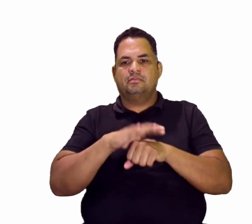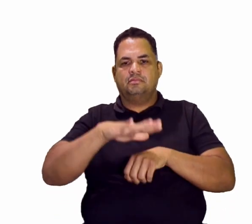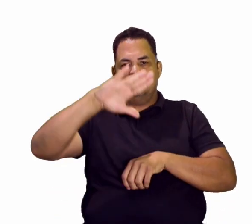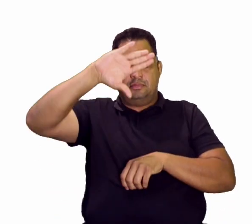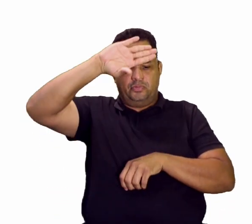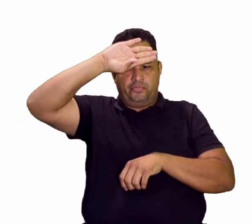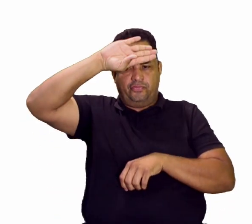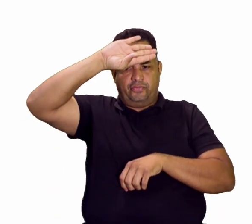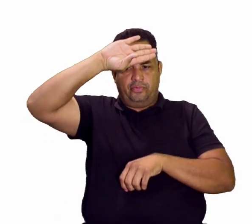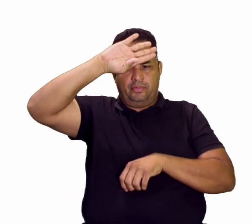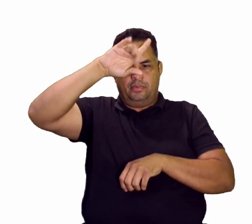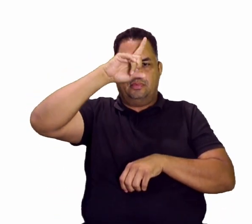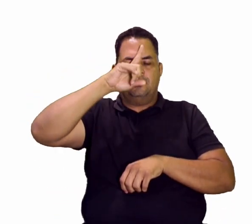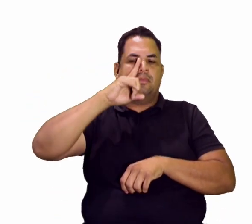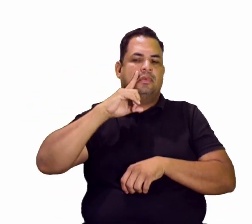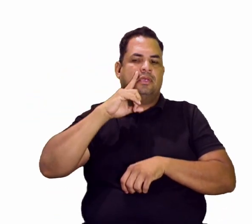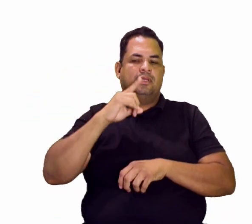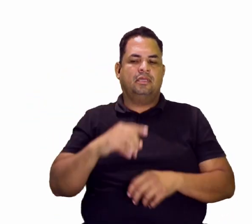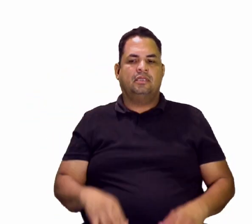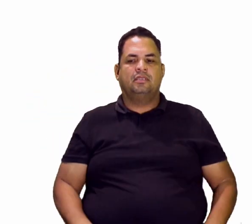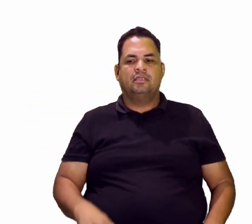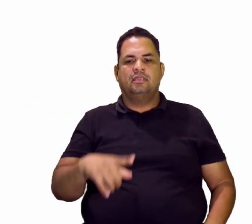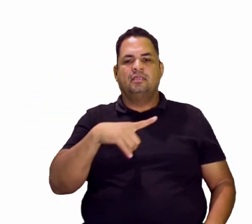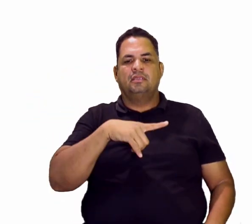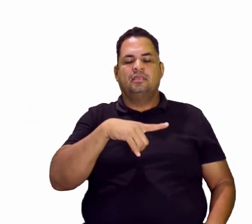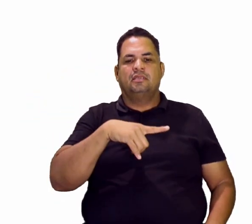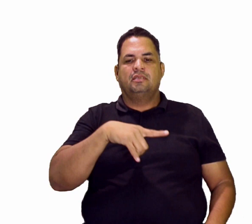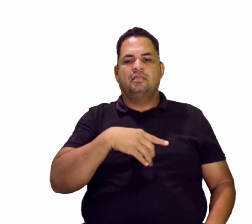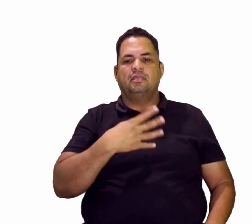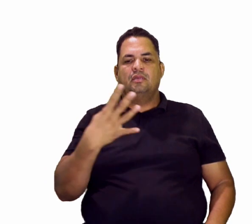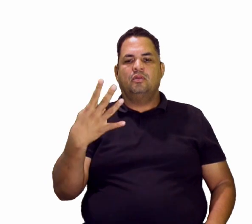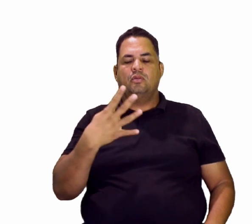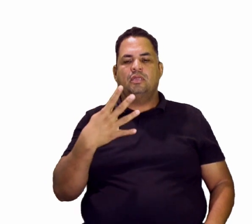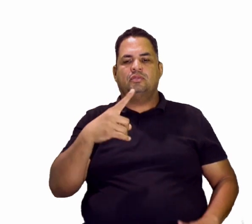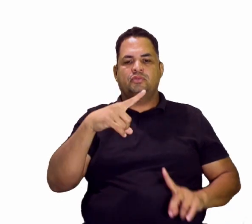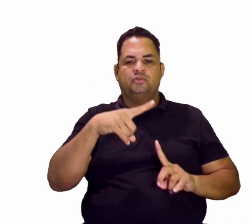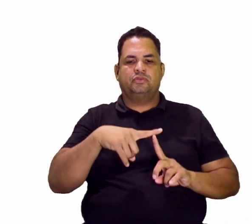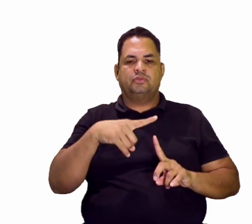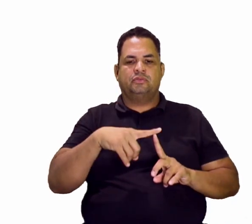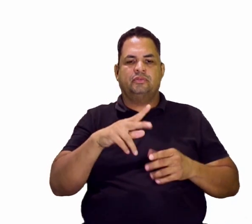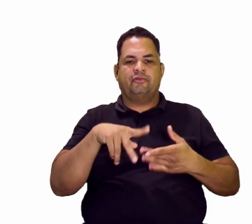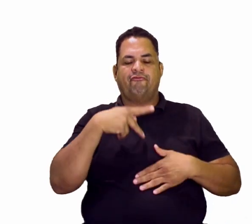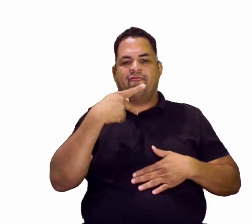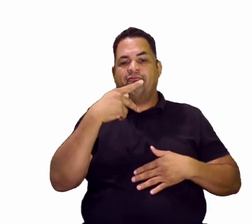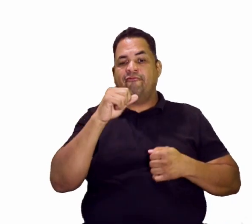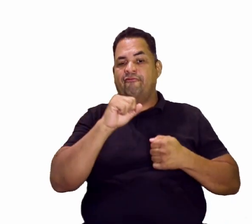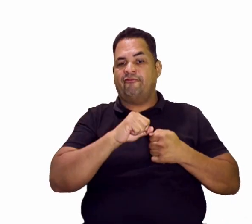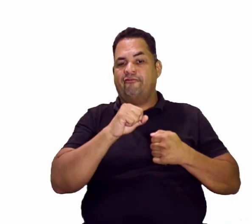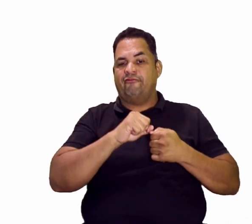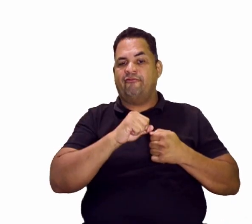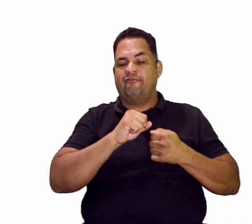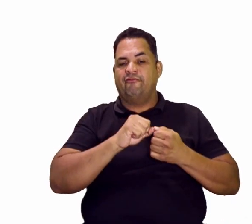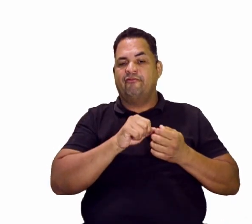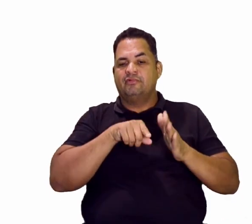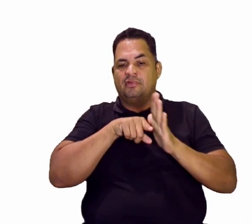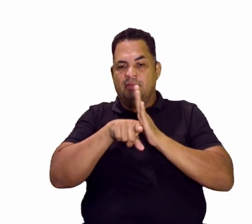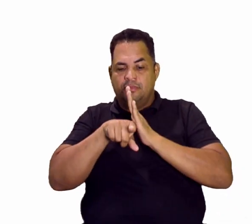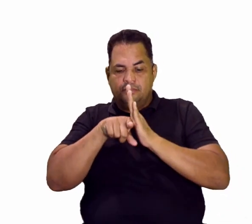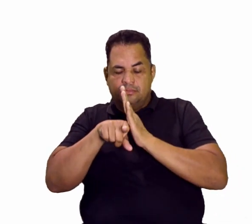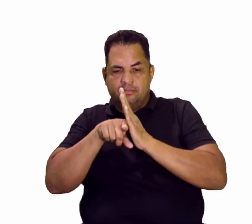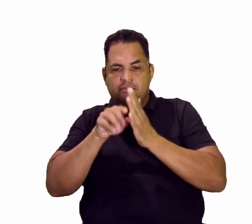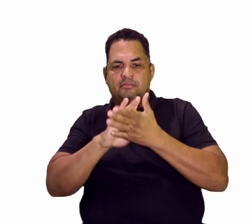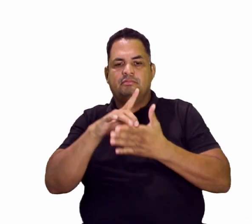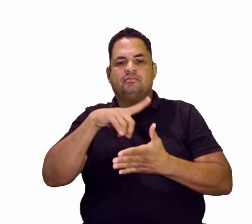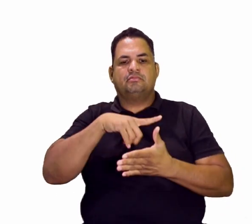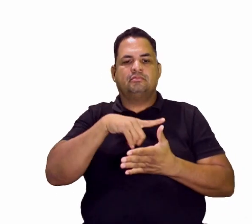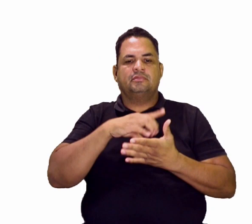febre amarela. Então, existem 4 sorotipos. Então, quando você vai fazer o teste para você verificar se você está